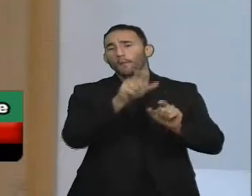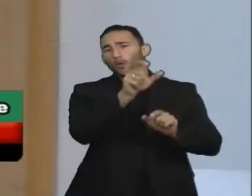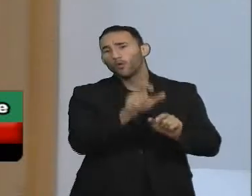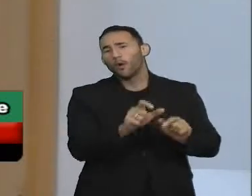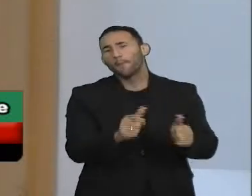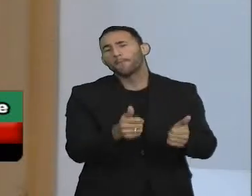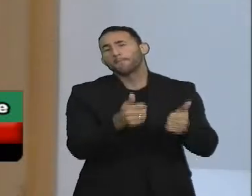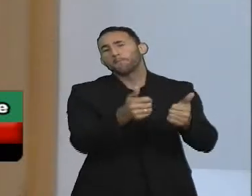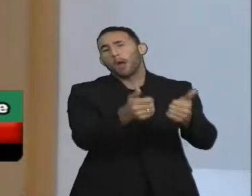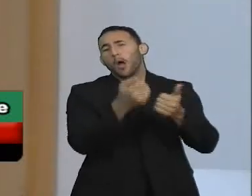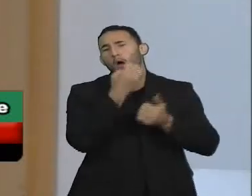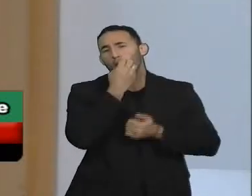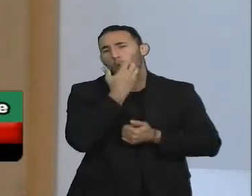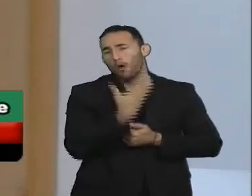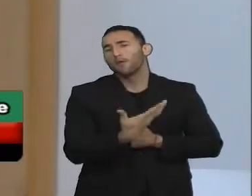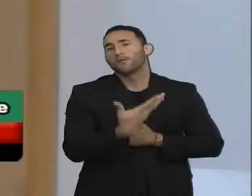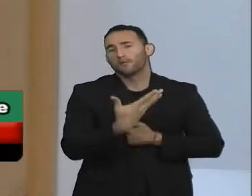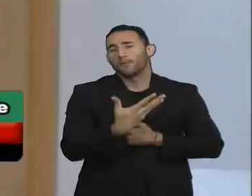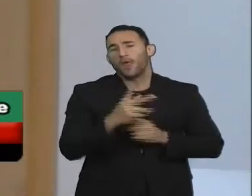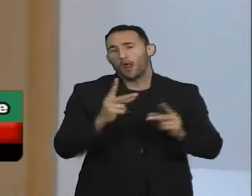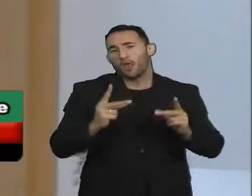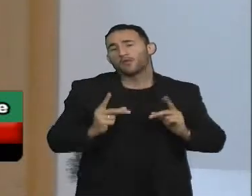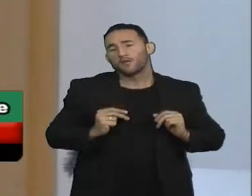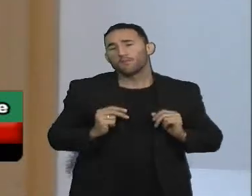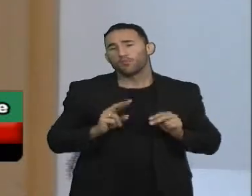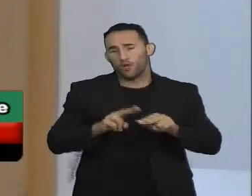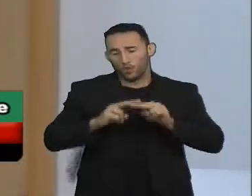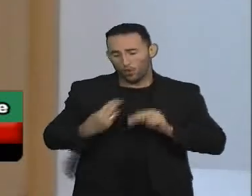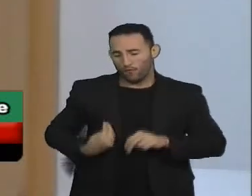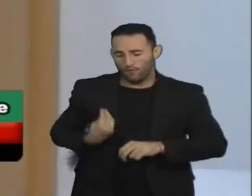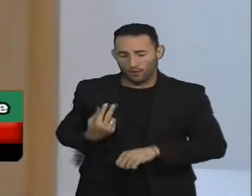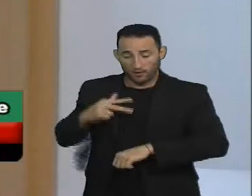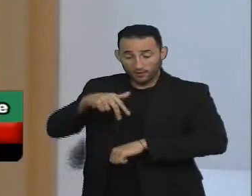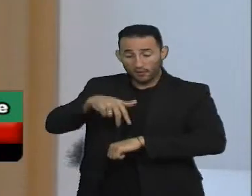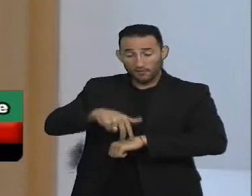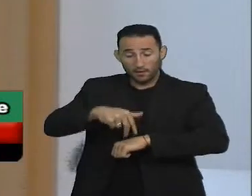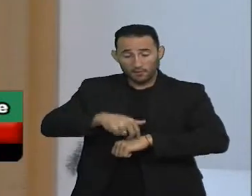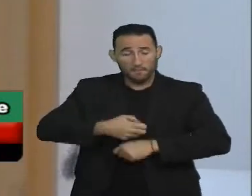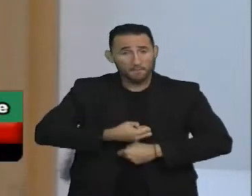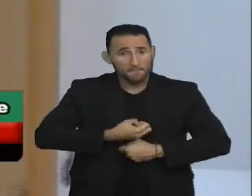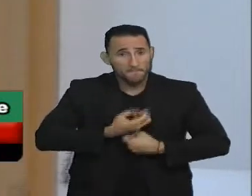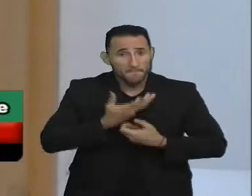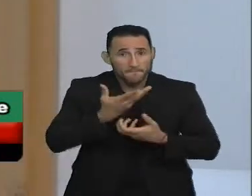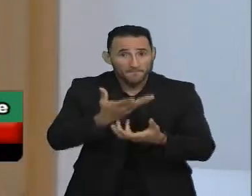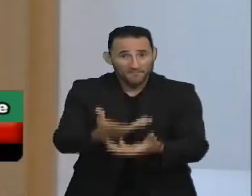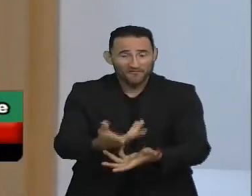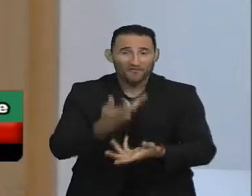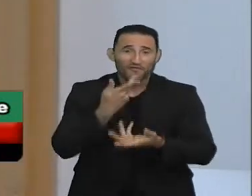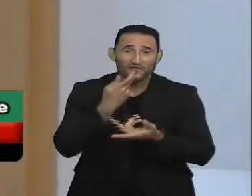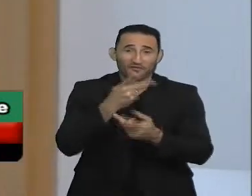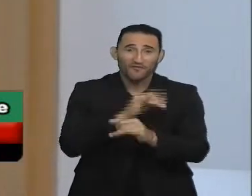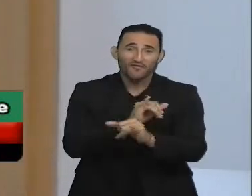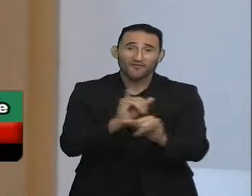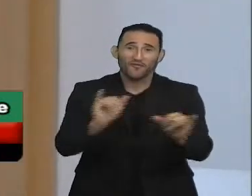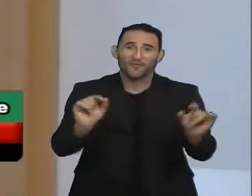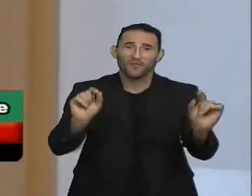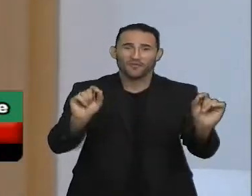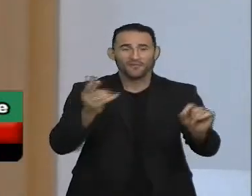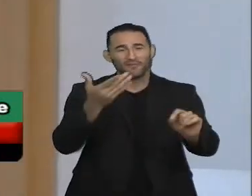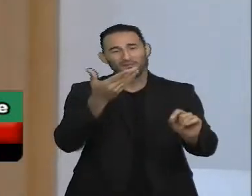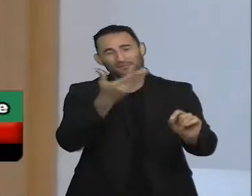pena, e por isso que eu fiz questão de vir na tribuna e deixar a minha mensagem aqui para esse nosso